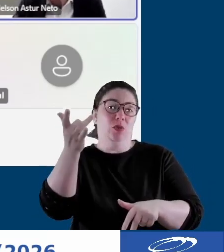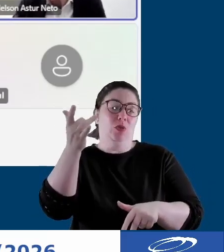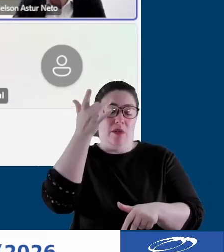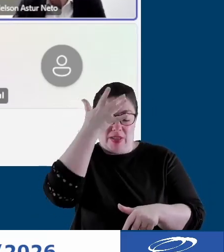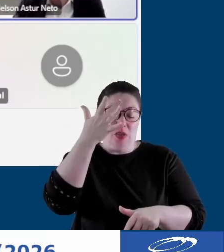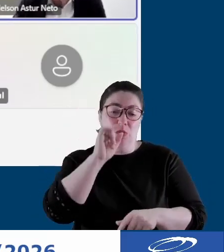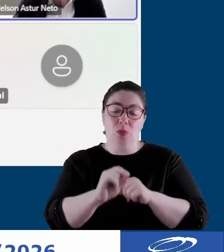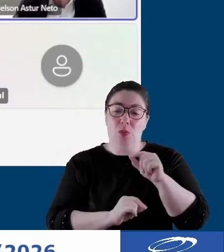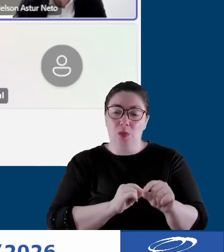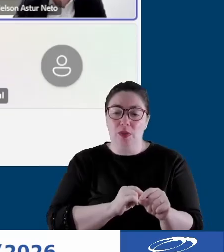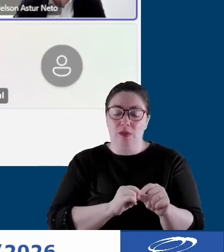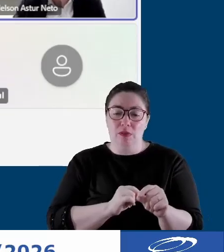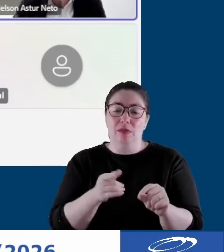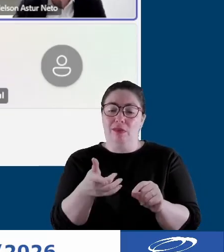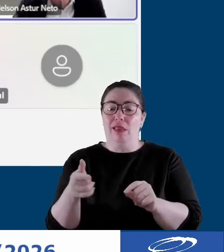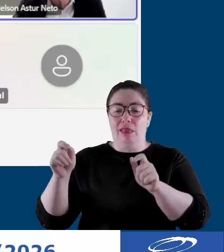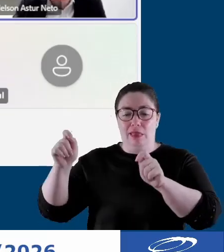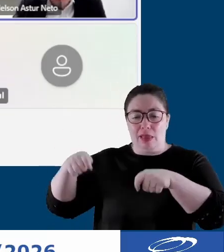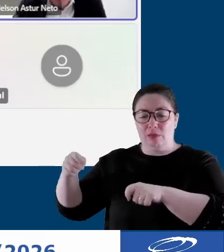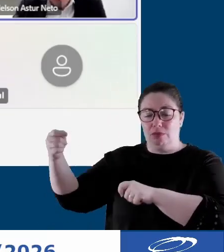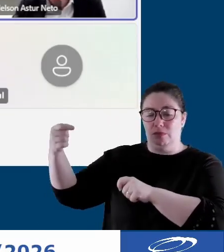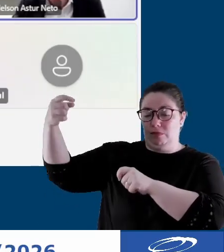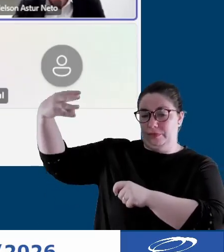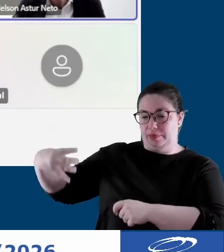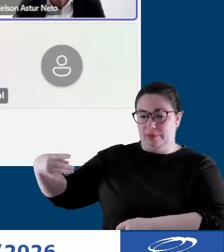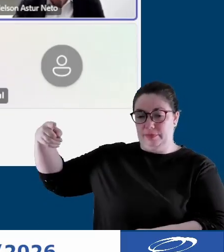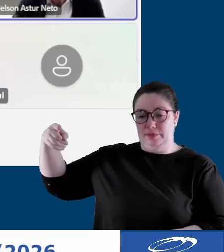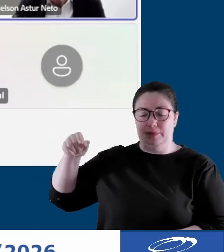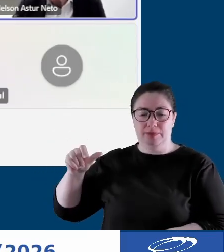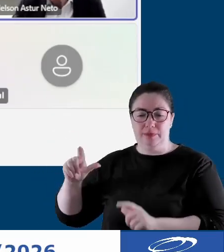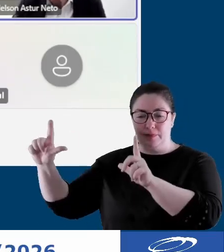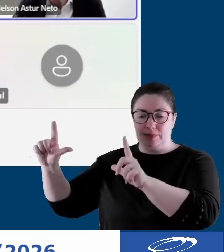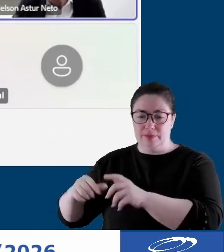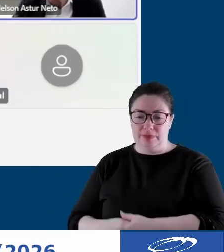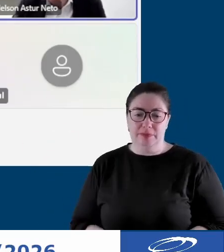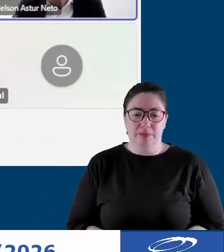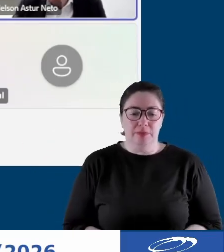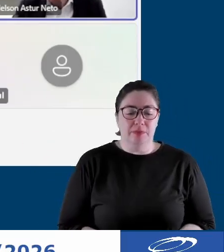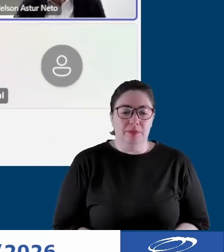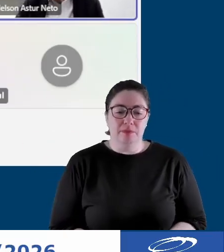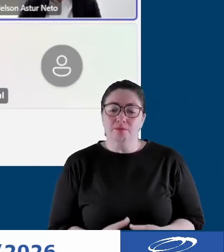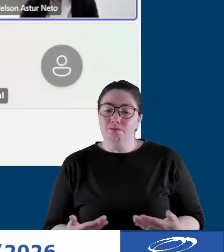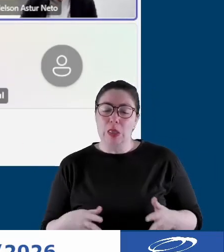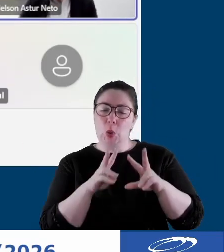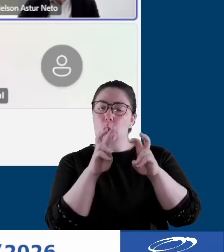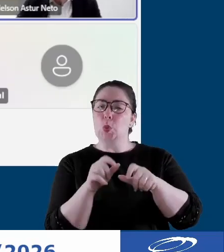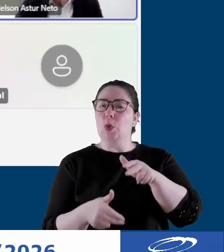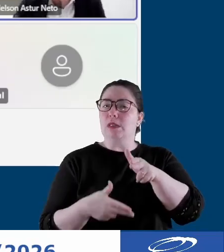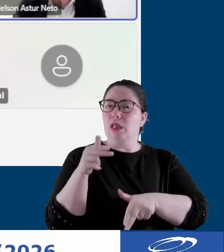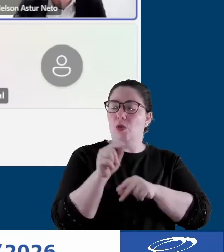esses pontos aí que vocês podem ver no slide. Em relação à cirurgia, é lógico, a